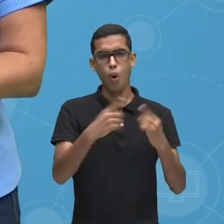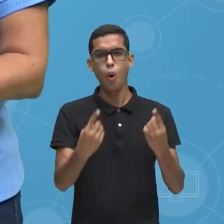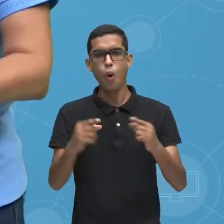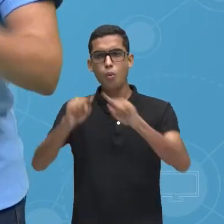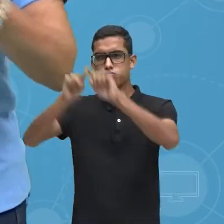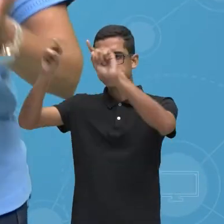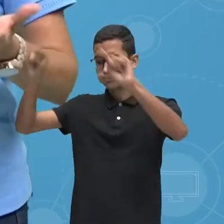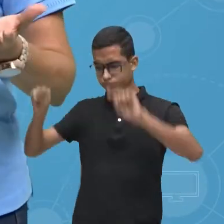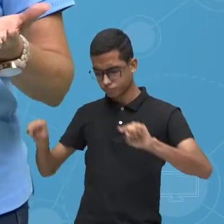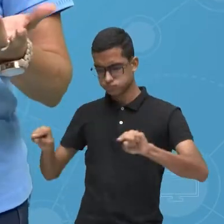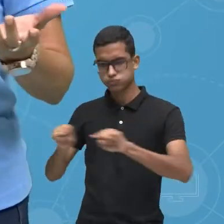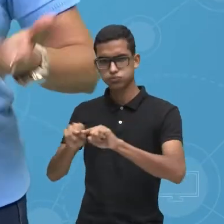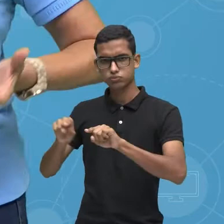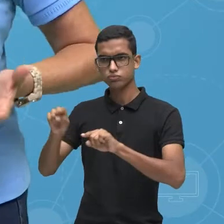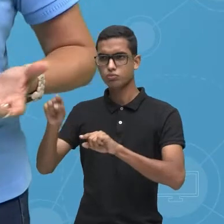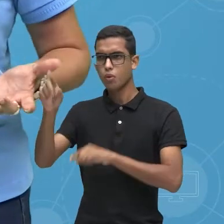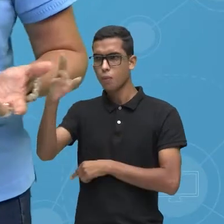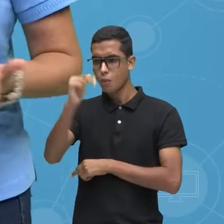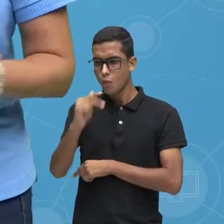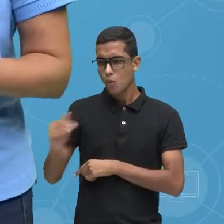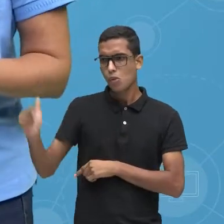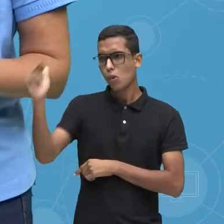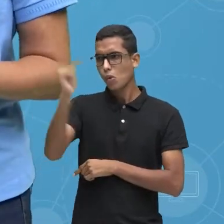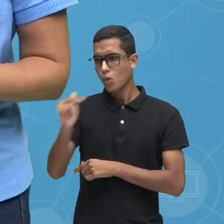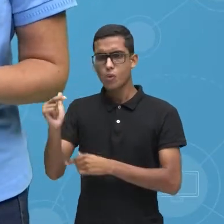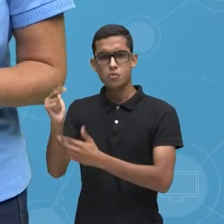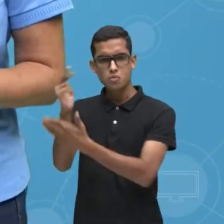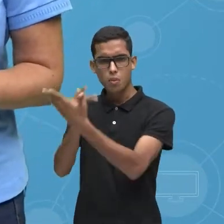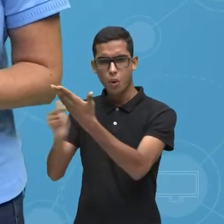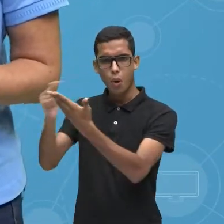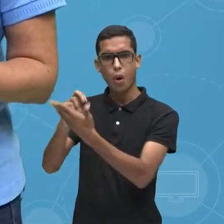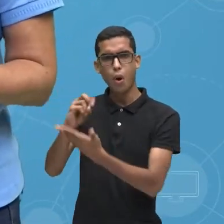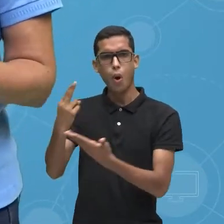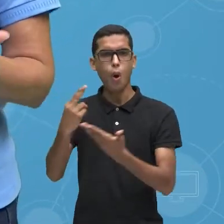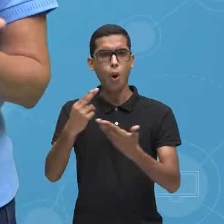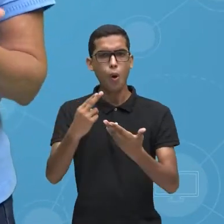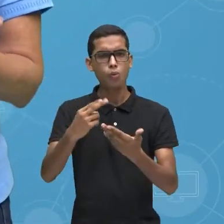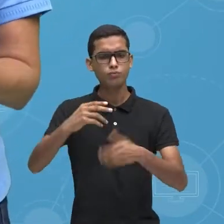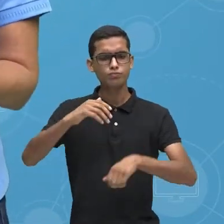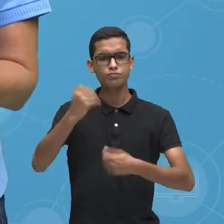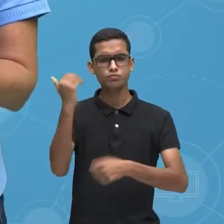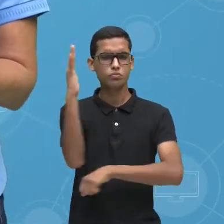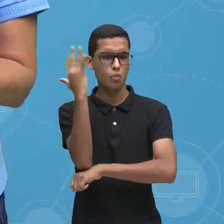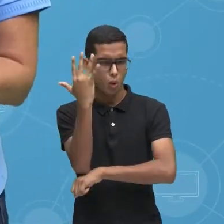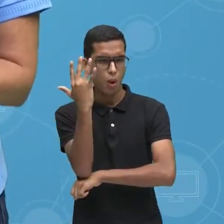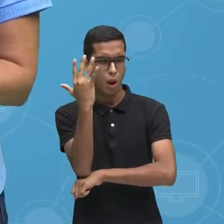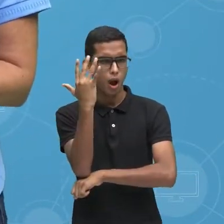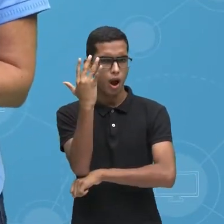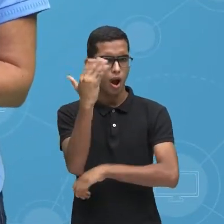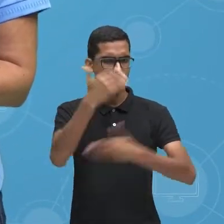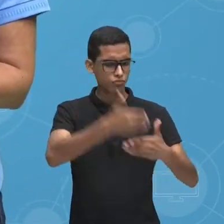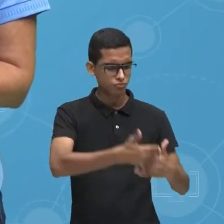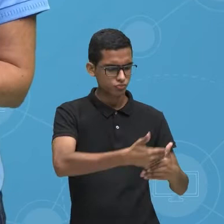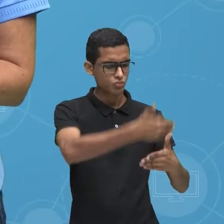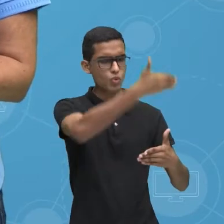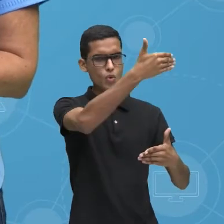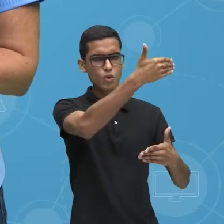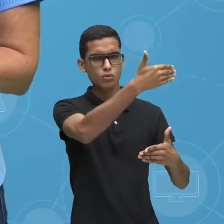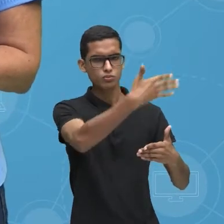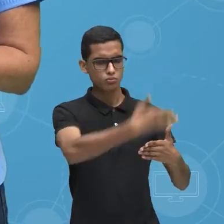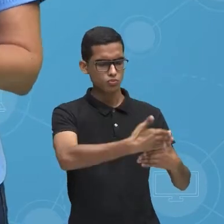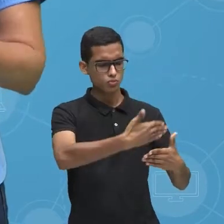desenhar em madeira, na parede. Então, para cada suporte, existe um tipo de tinta